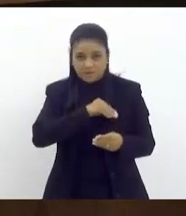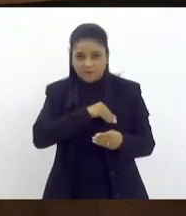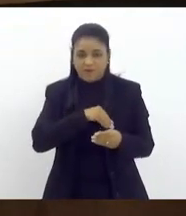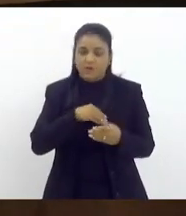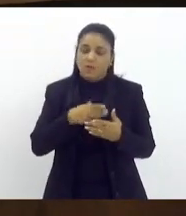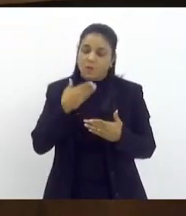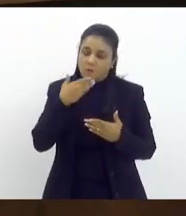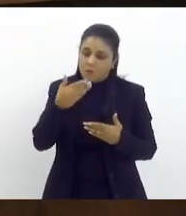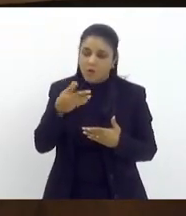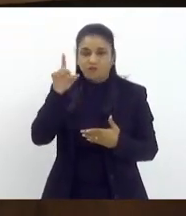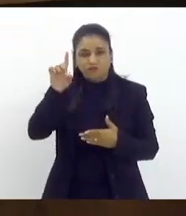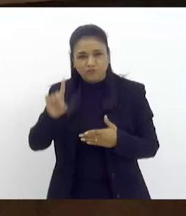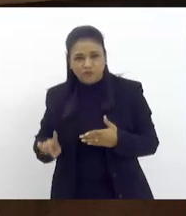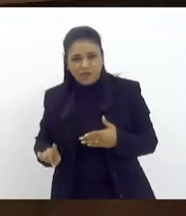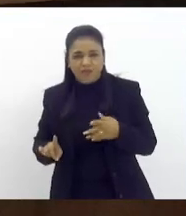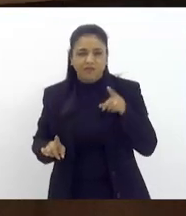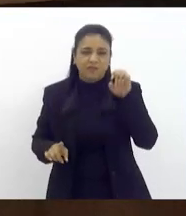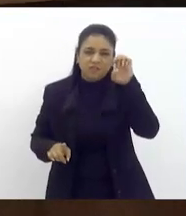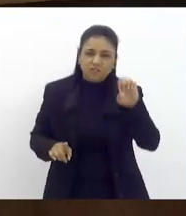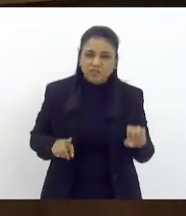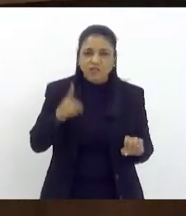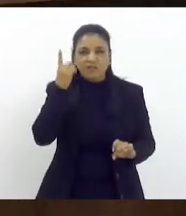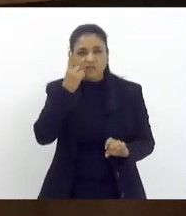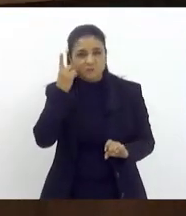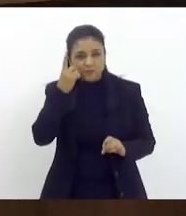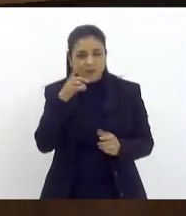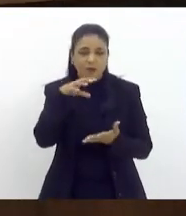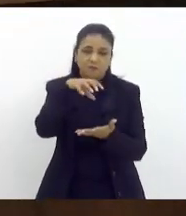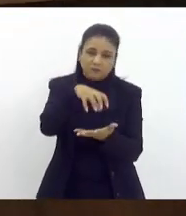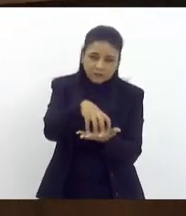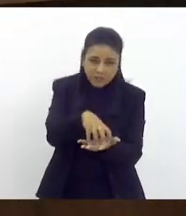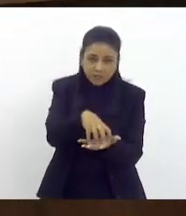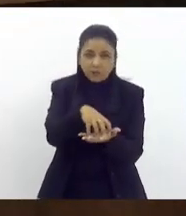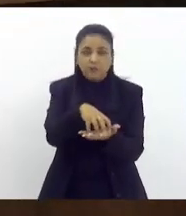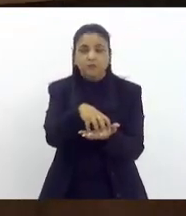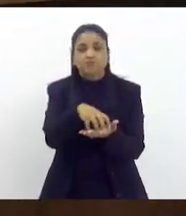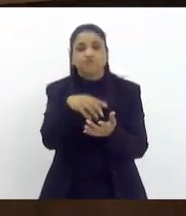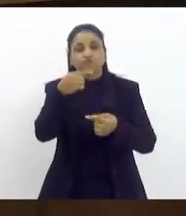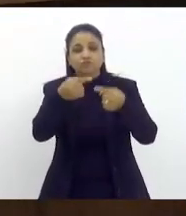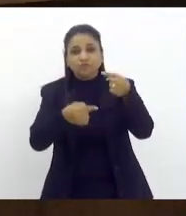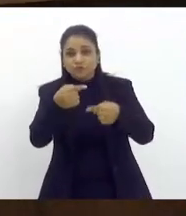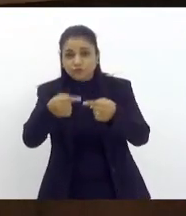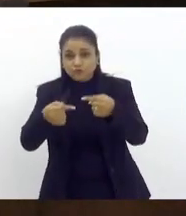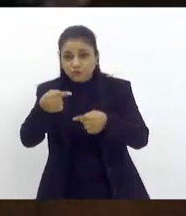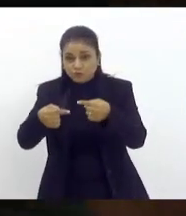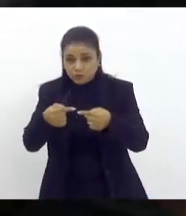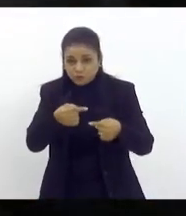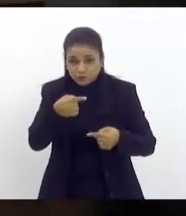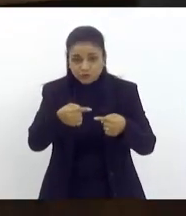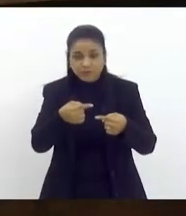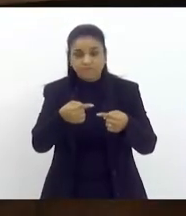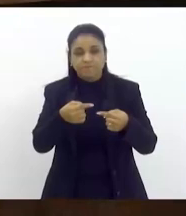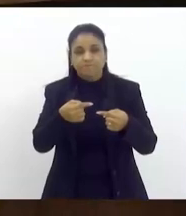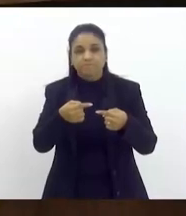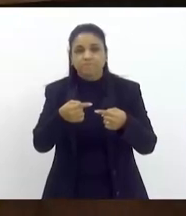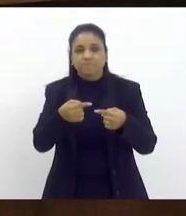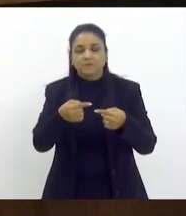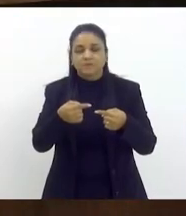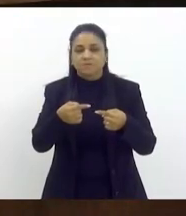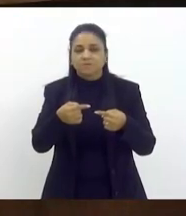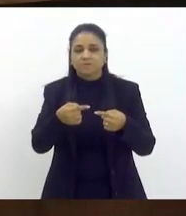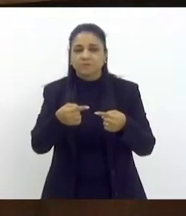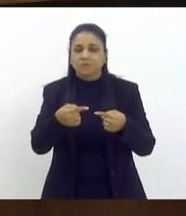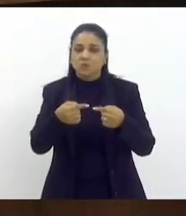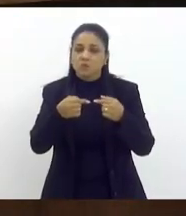direita do espectro de centro para que a gente possa discutir esse tema numa mesa de uma maneira plena